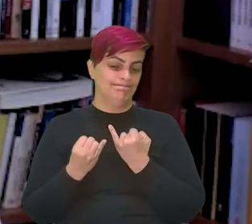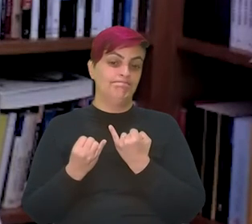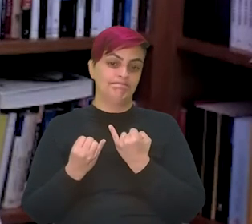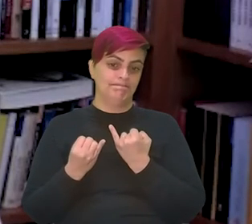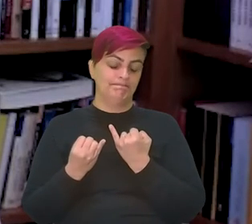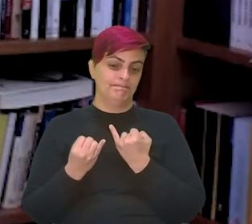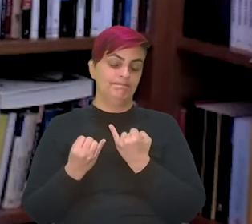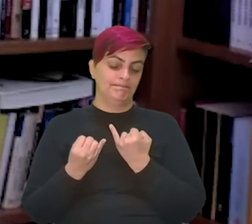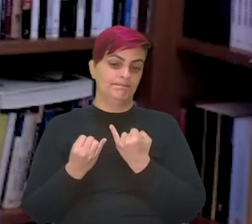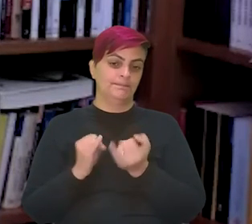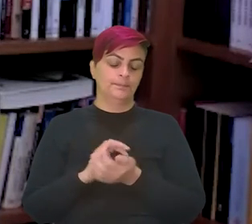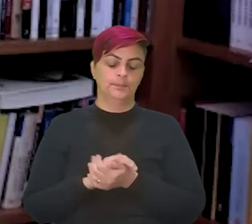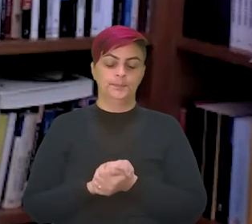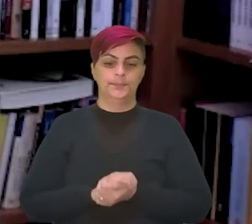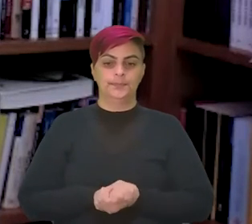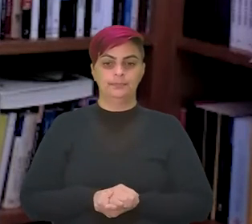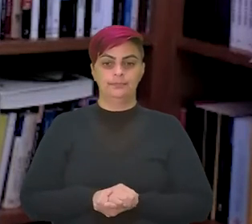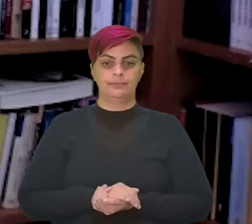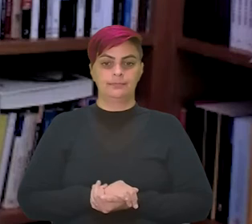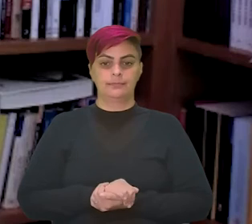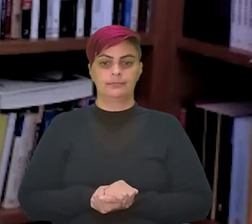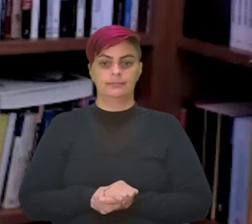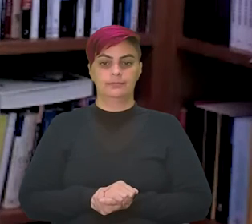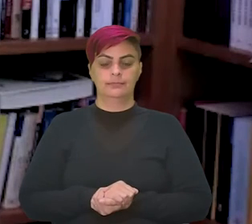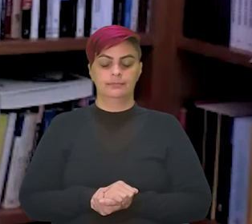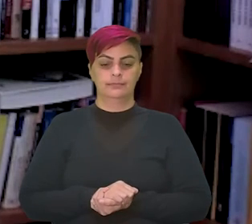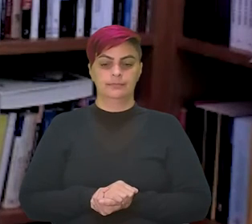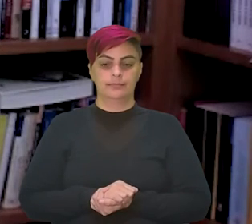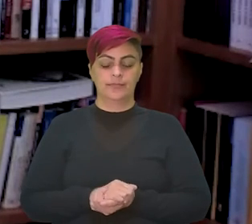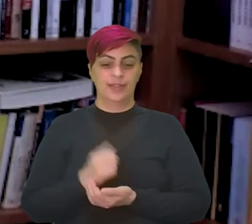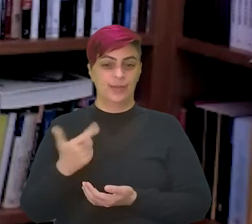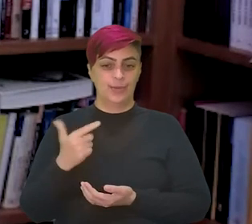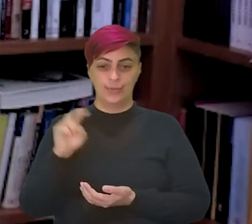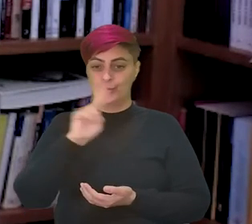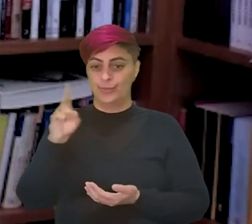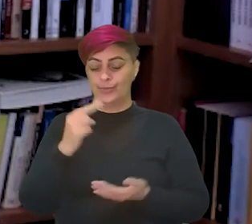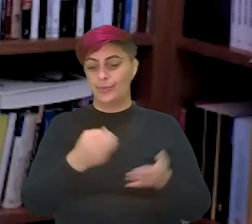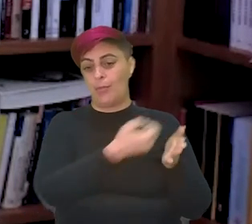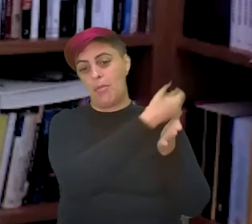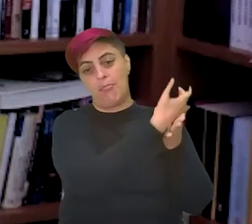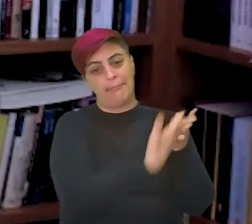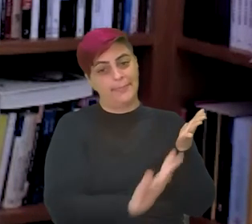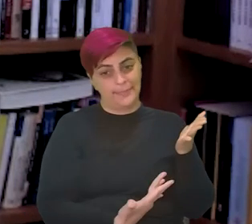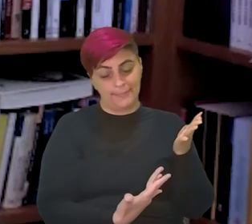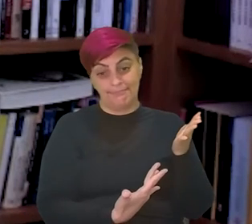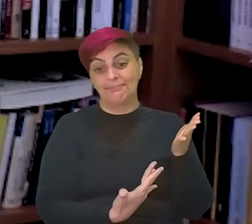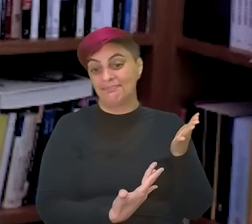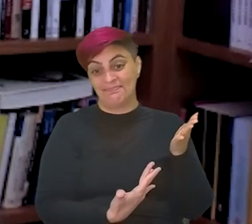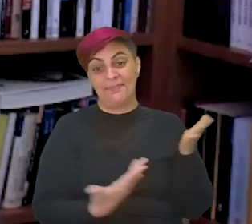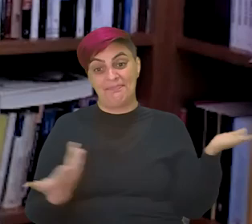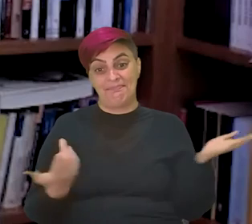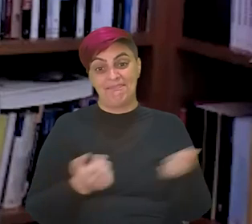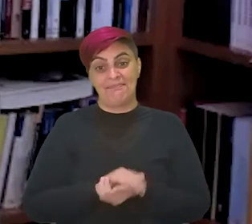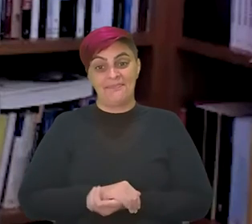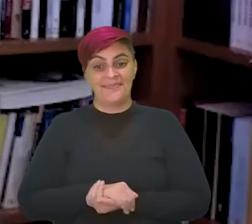parecidos, inclusive. Peraí. A gente não tem uma lista dos livros do Malinowski. Nossa, edição. Não?